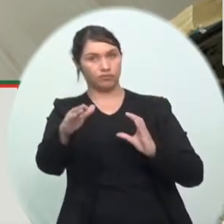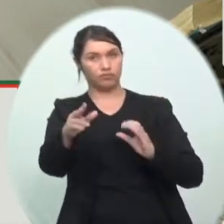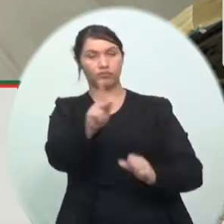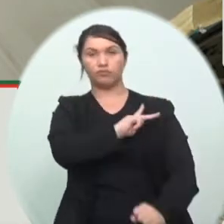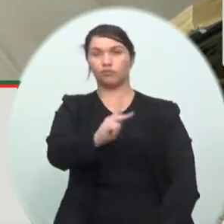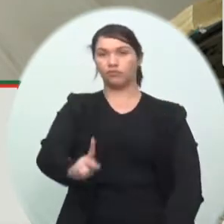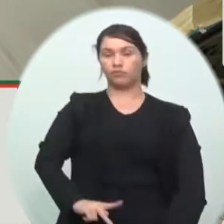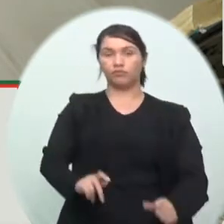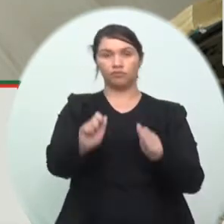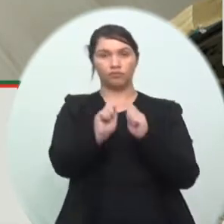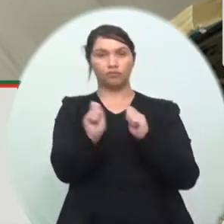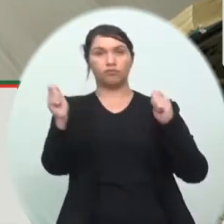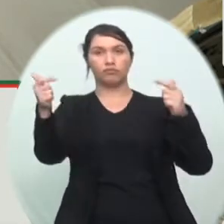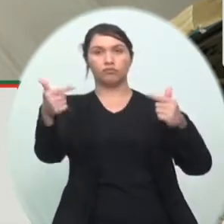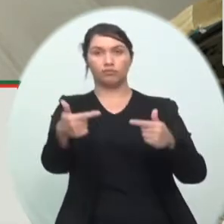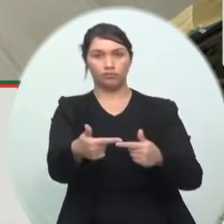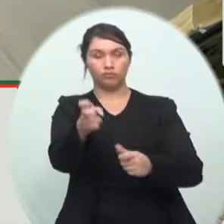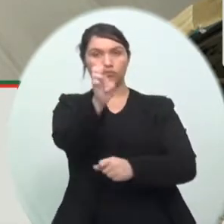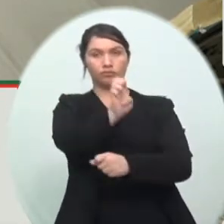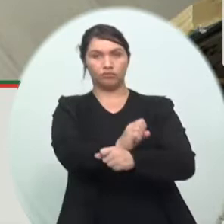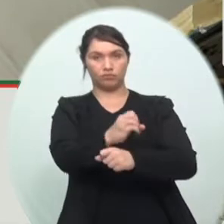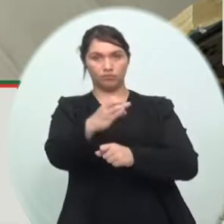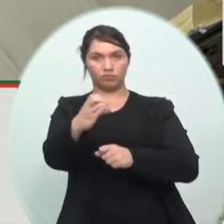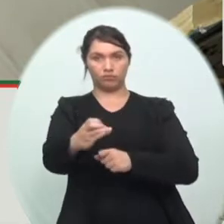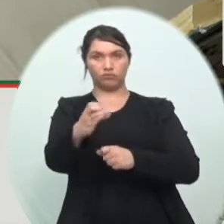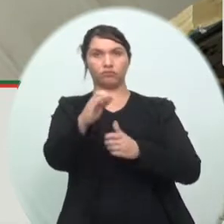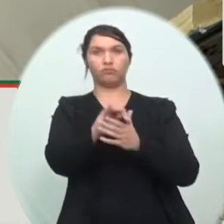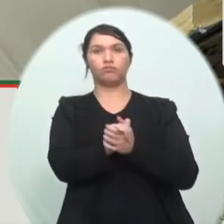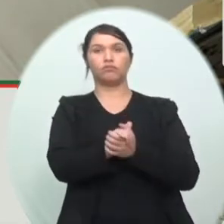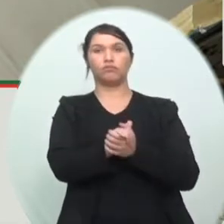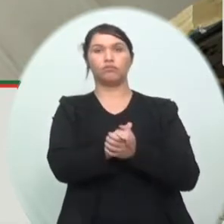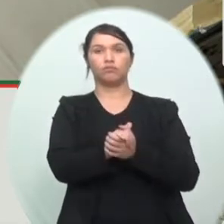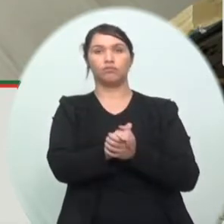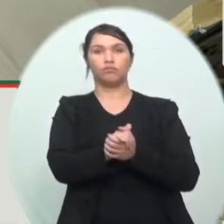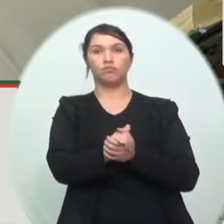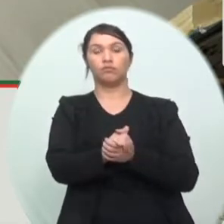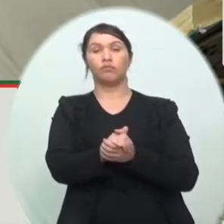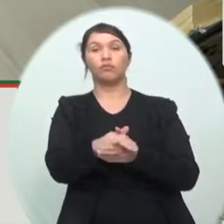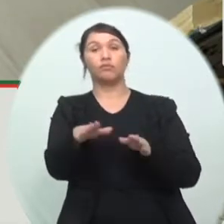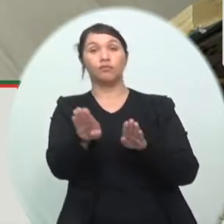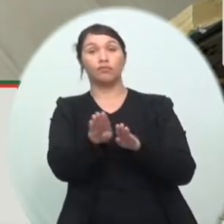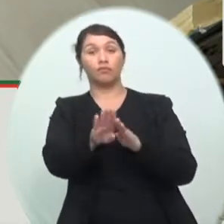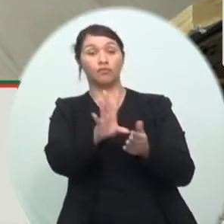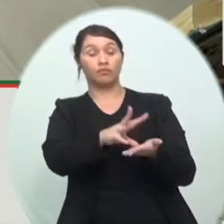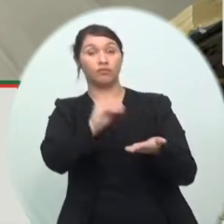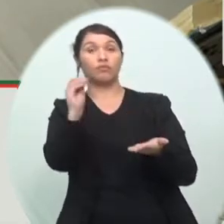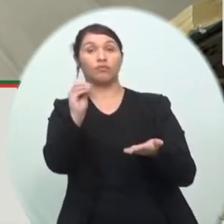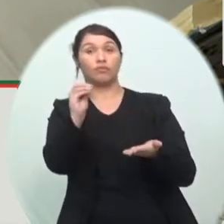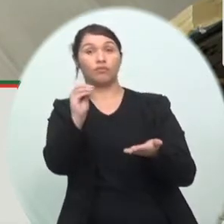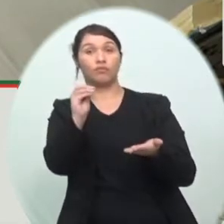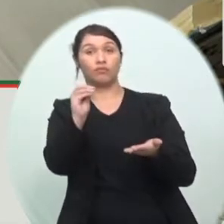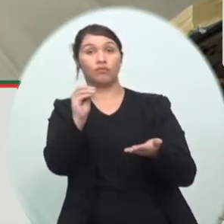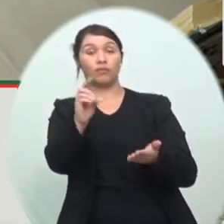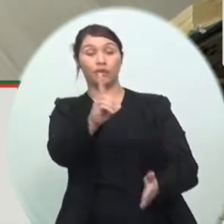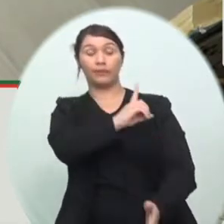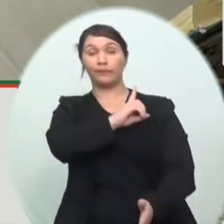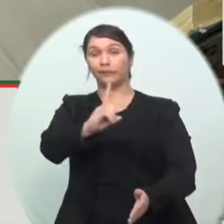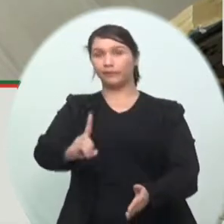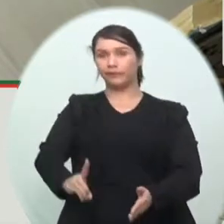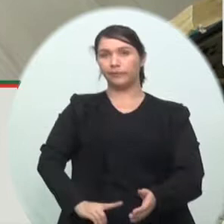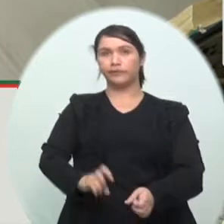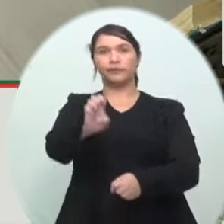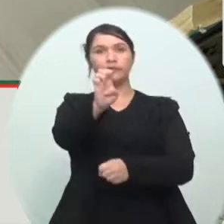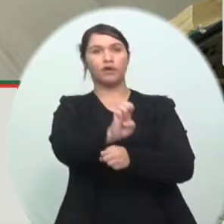Assembleia Legislativa do Estado de Santa Catarina, com cópia a todos os deputados estaduais, solicitando em caráter de